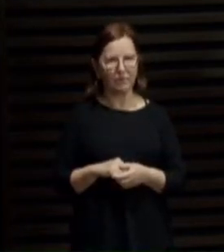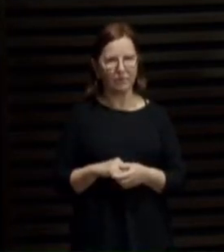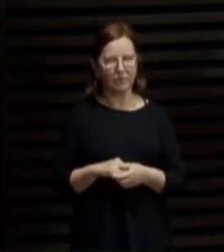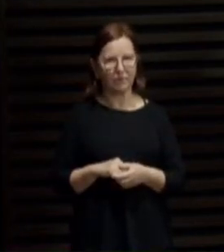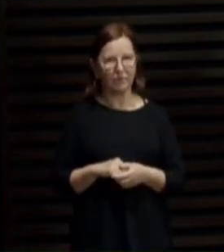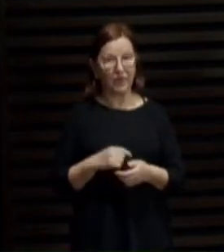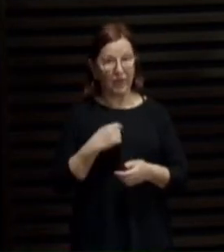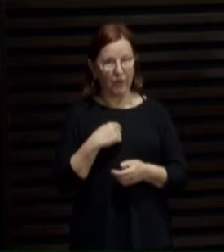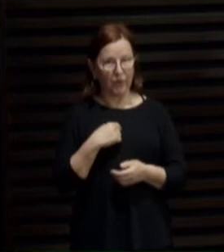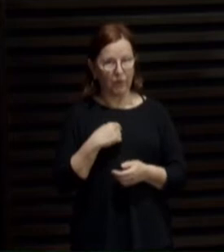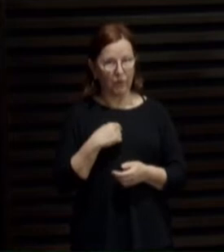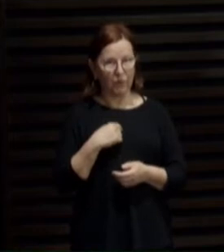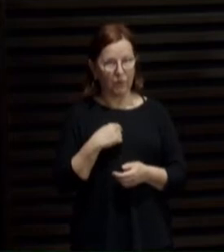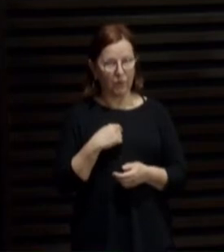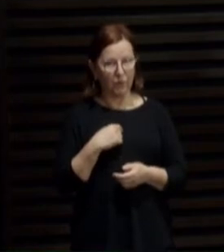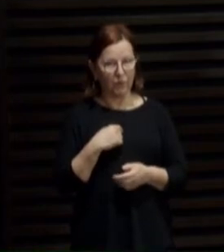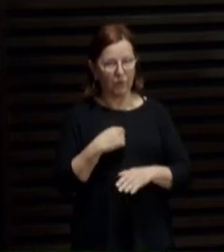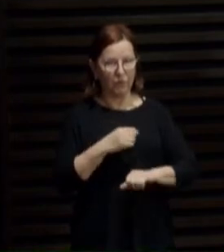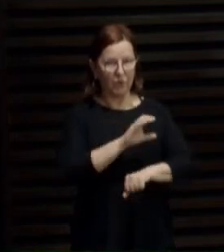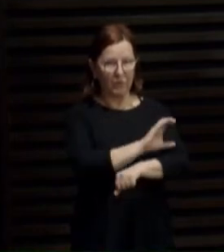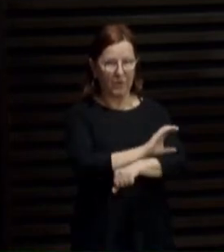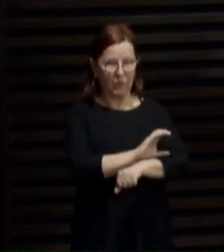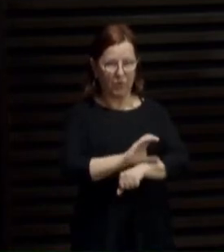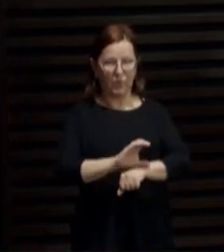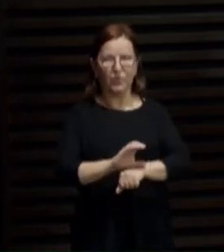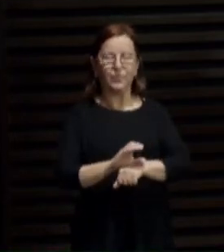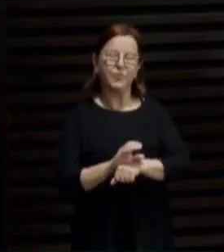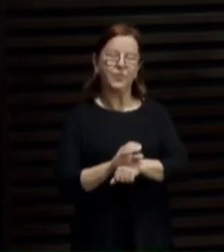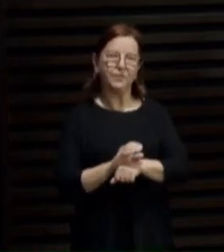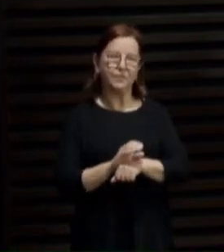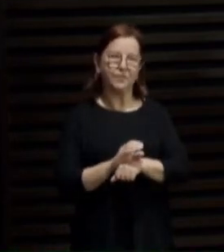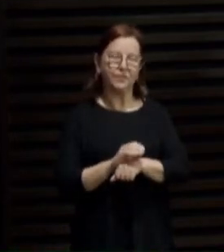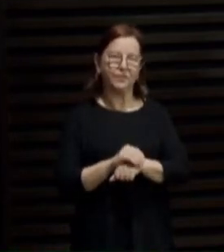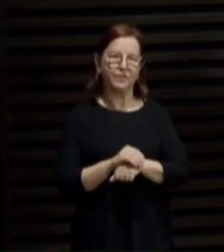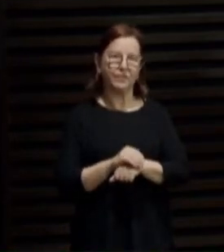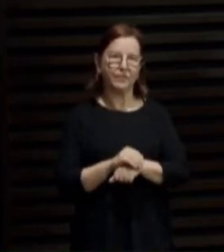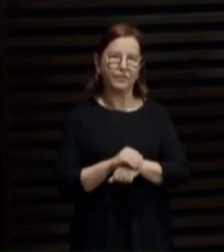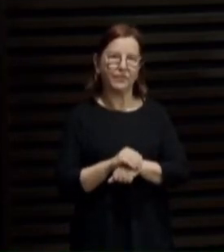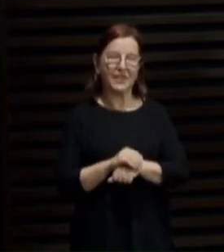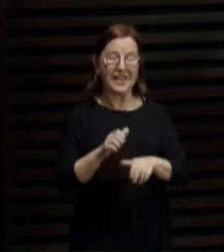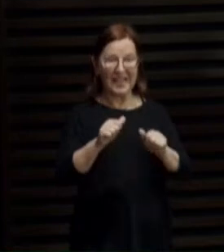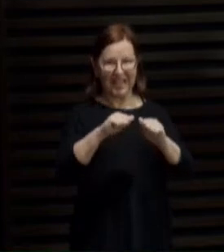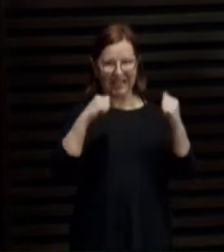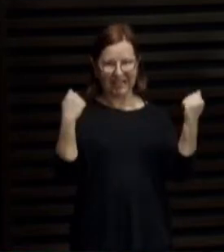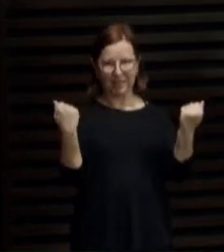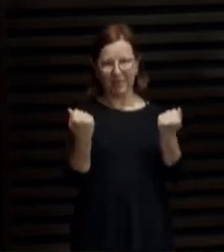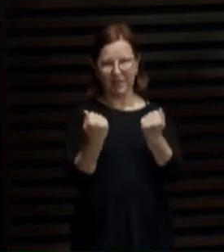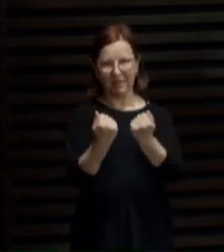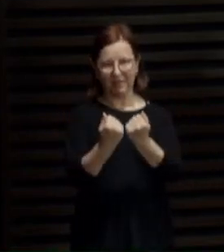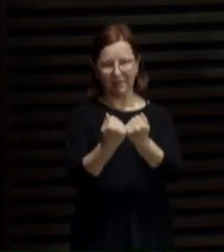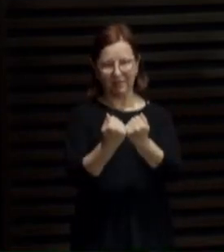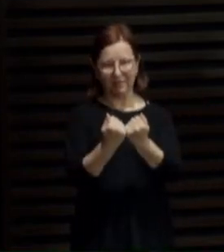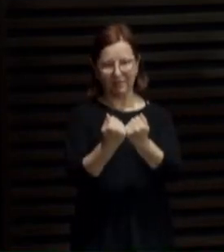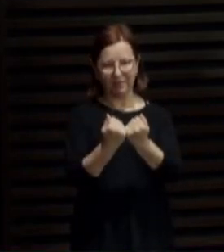cultura eclesiástica em que as assembleias